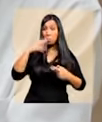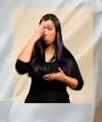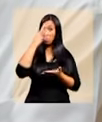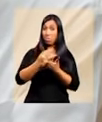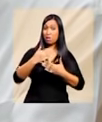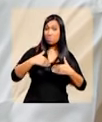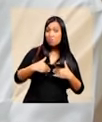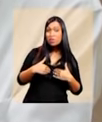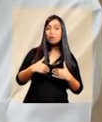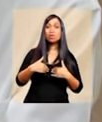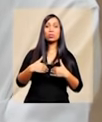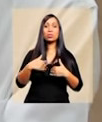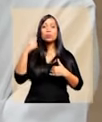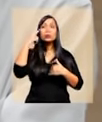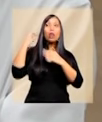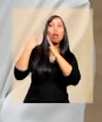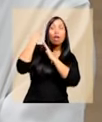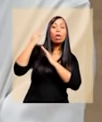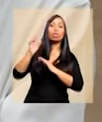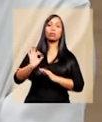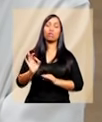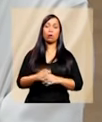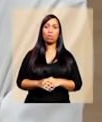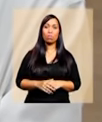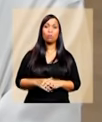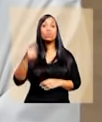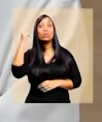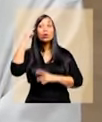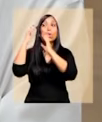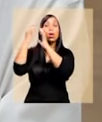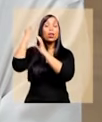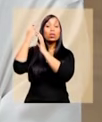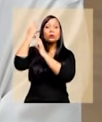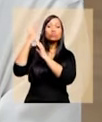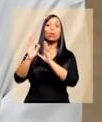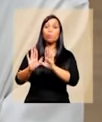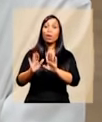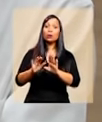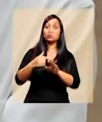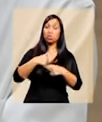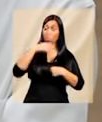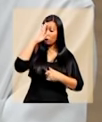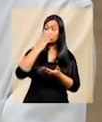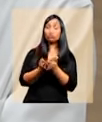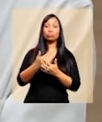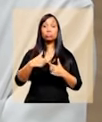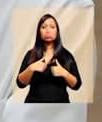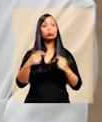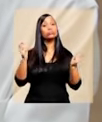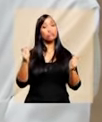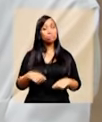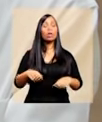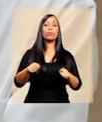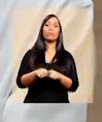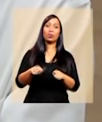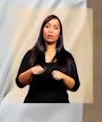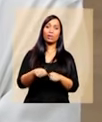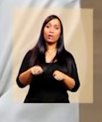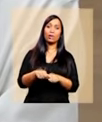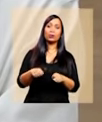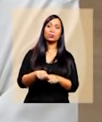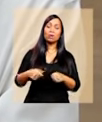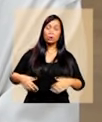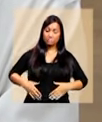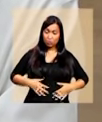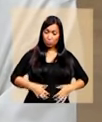eu opero um cérebro. Eu não sou cirurgião do cérebro. Mas eu tenho fé em mim que eu posso realizar a